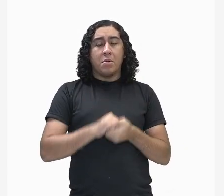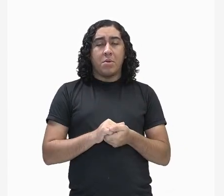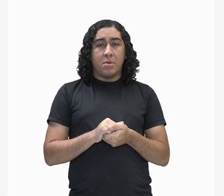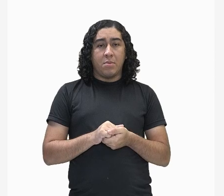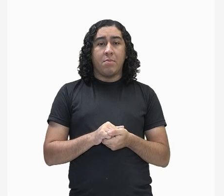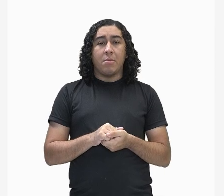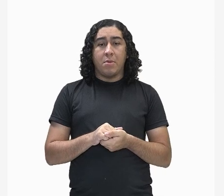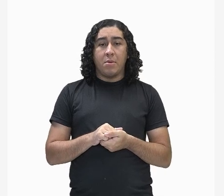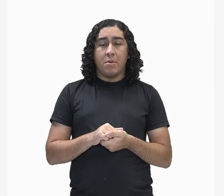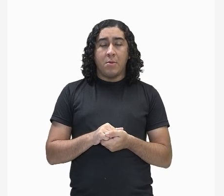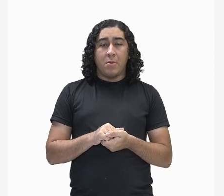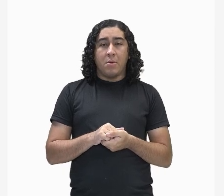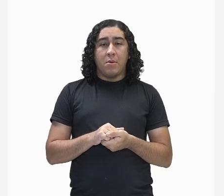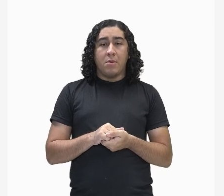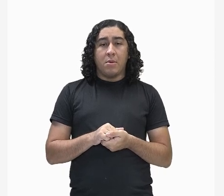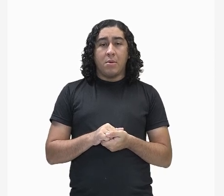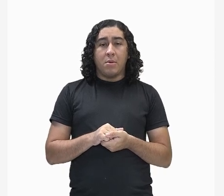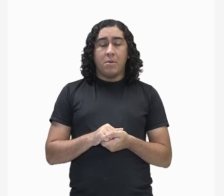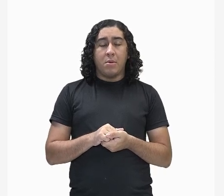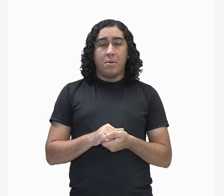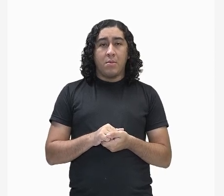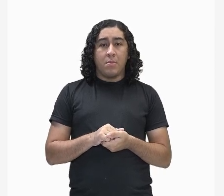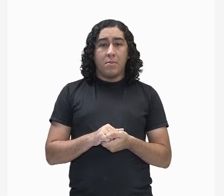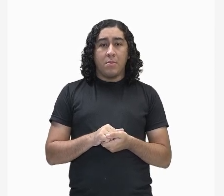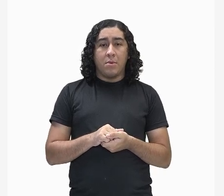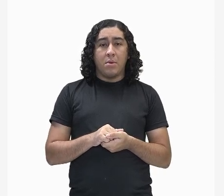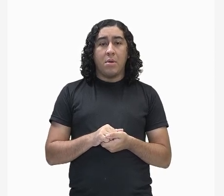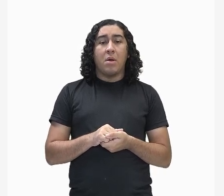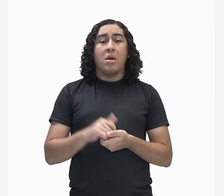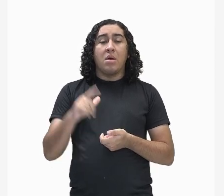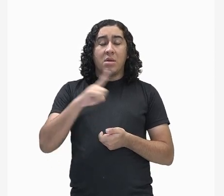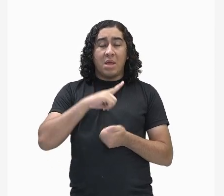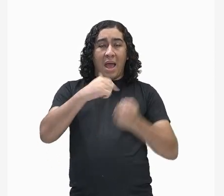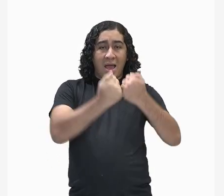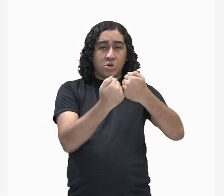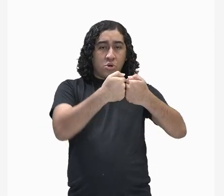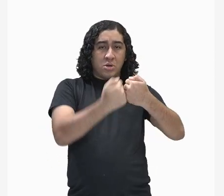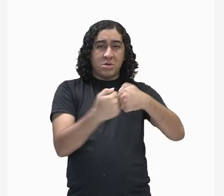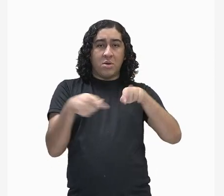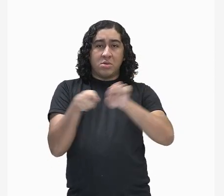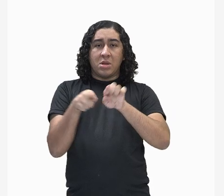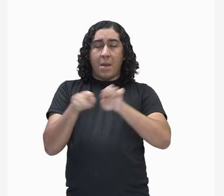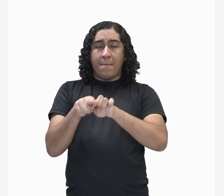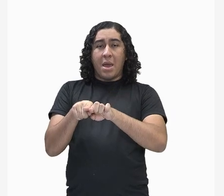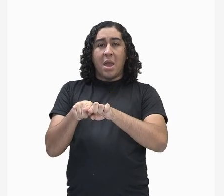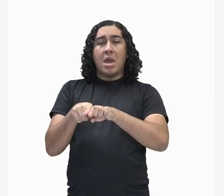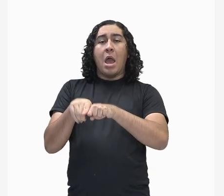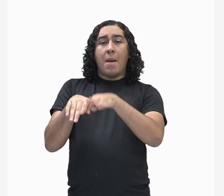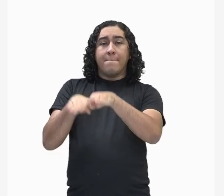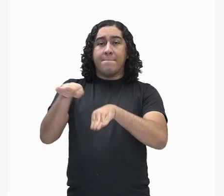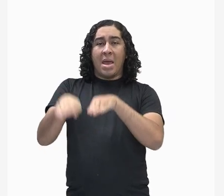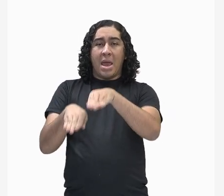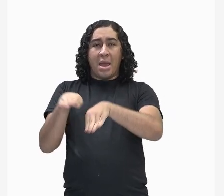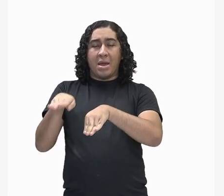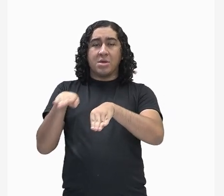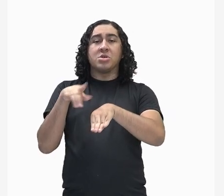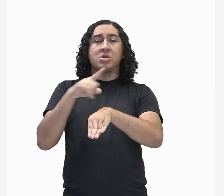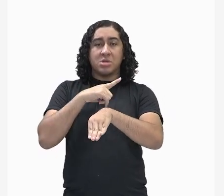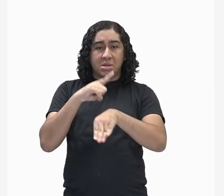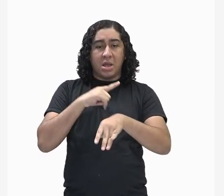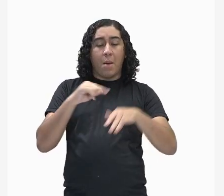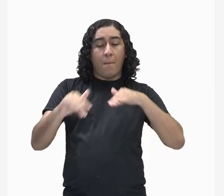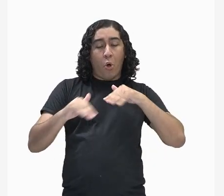origem desse nome, articulação vem desse nome artros e pó dos pés, né? Então são pés articulados, são